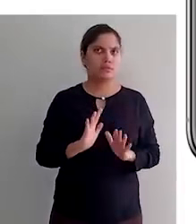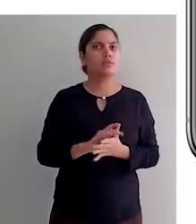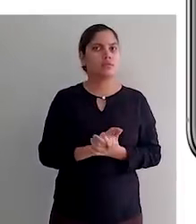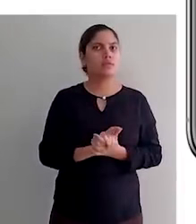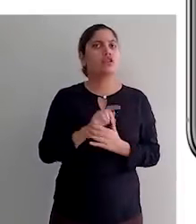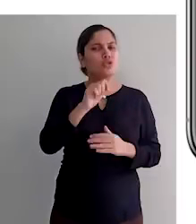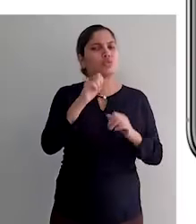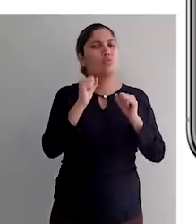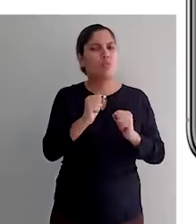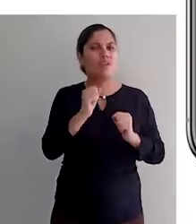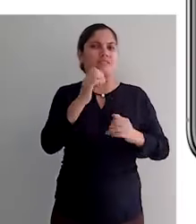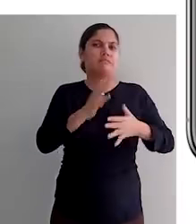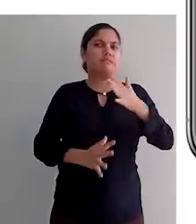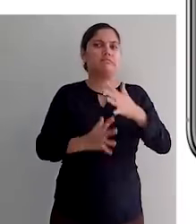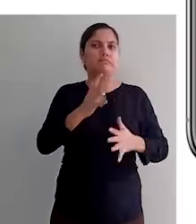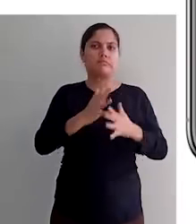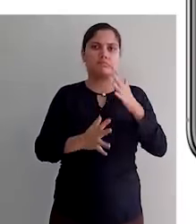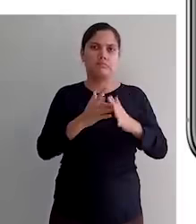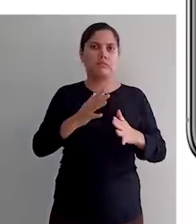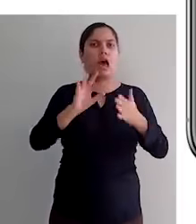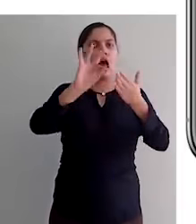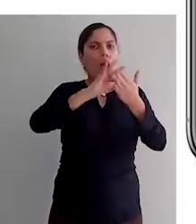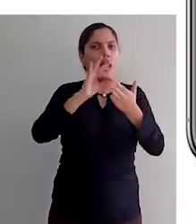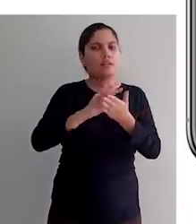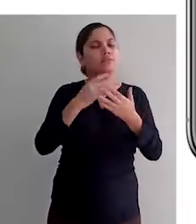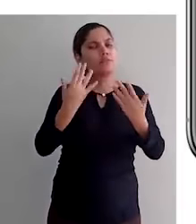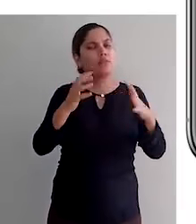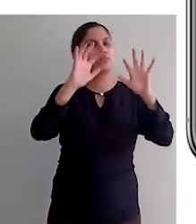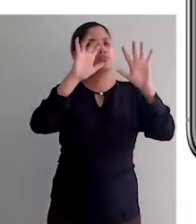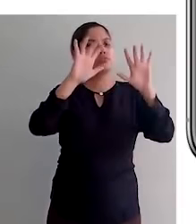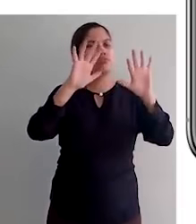pode atrapalhar o cadastro, então digite com calma.